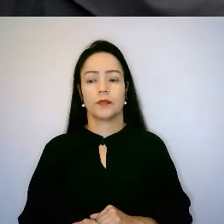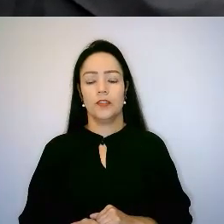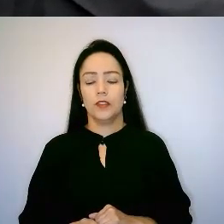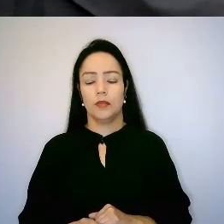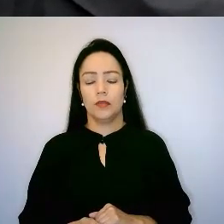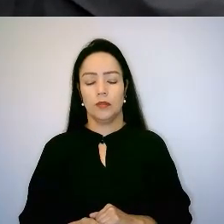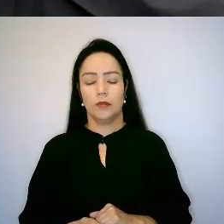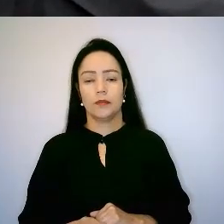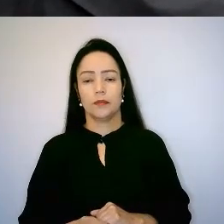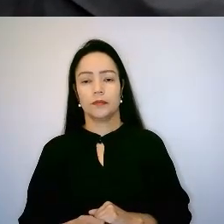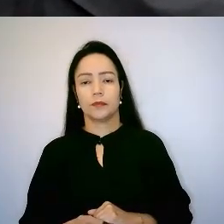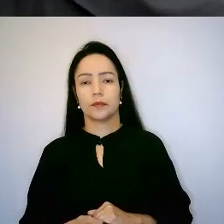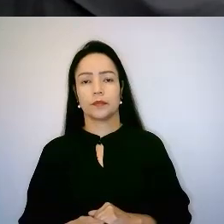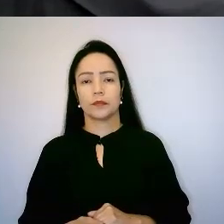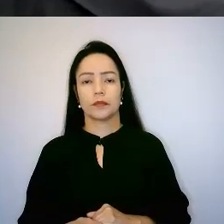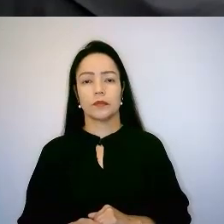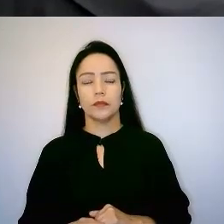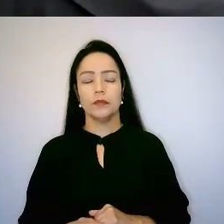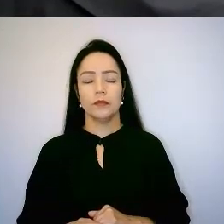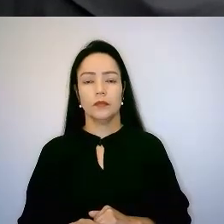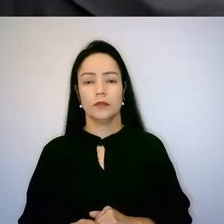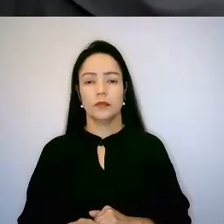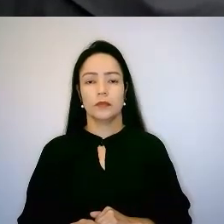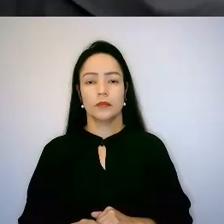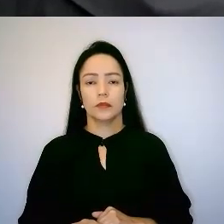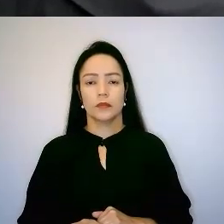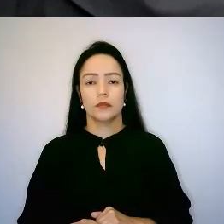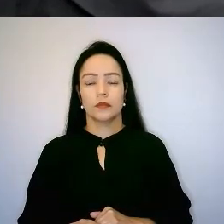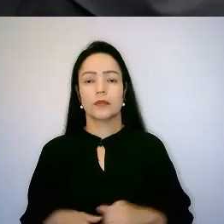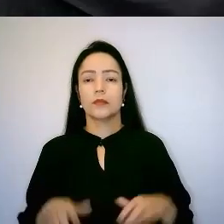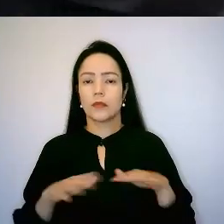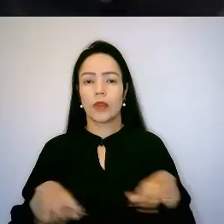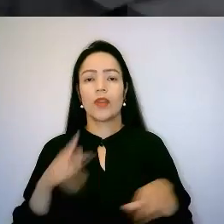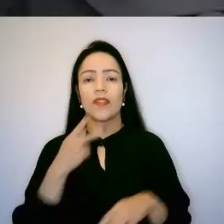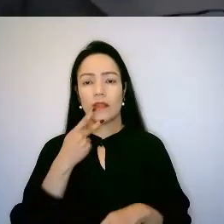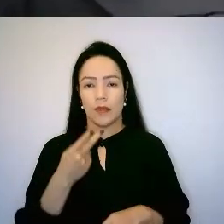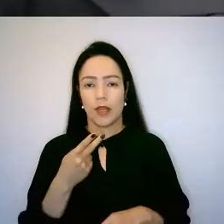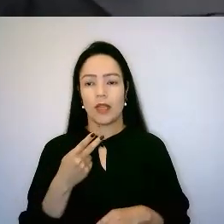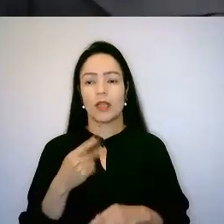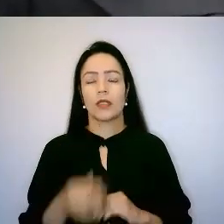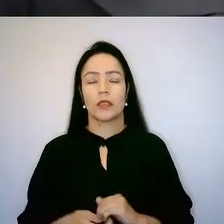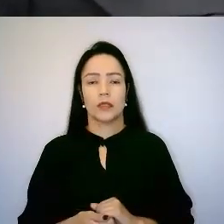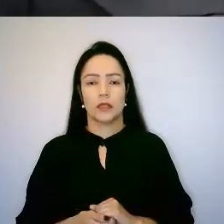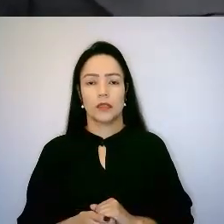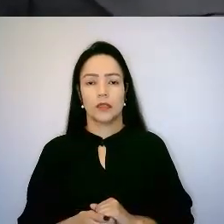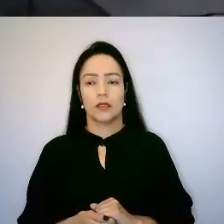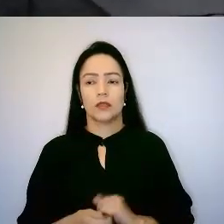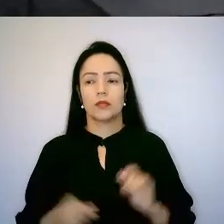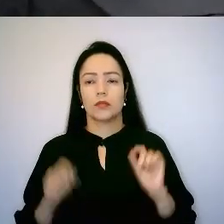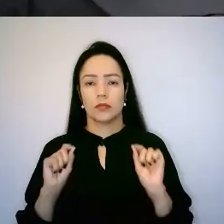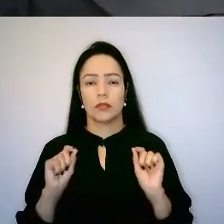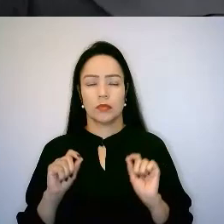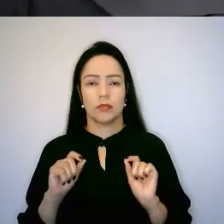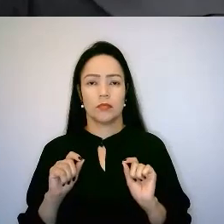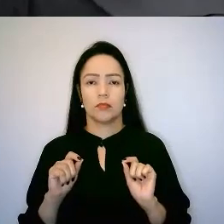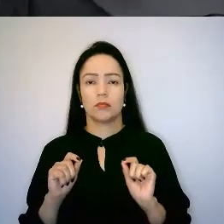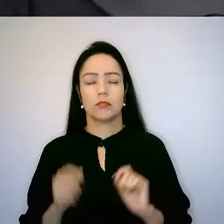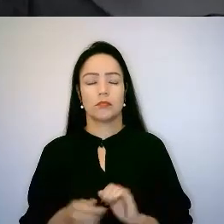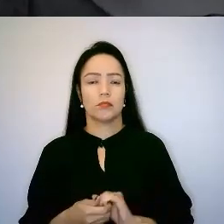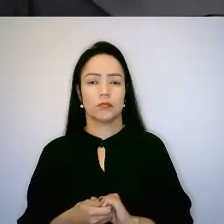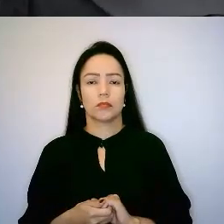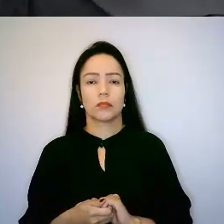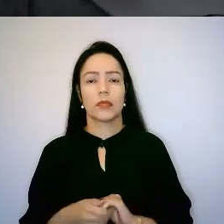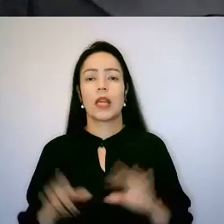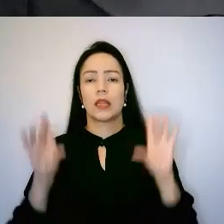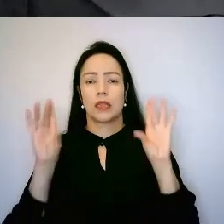ter tido que a gente chama de bater Catolé mas um outro detalhe